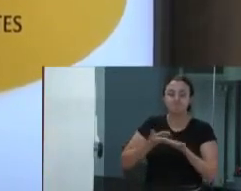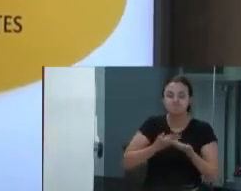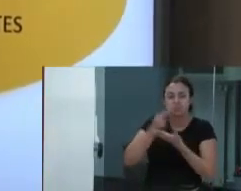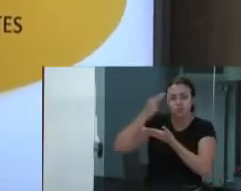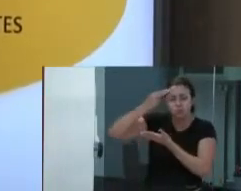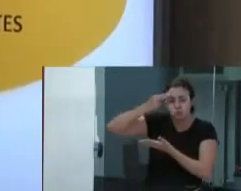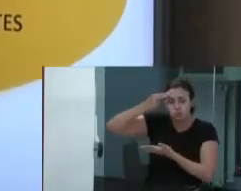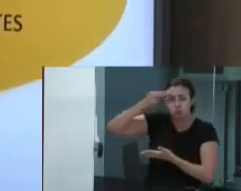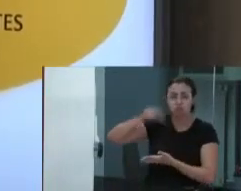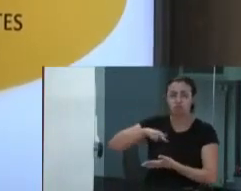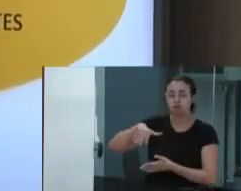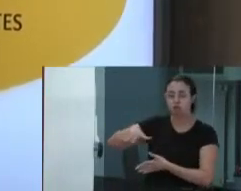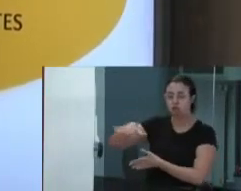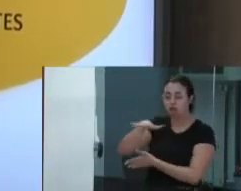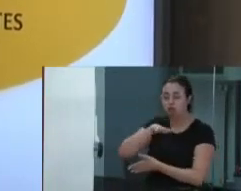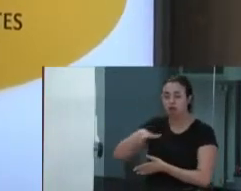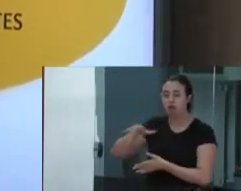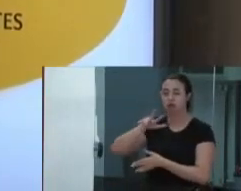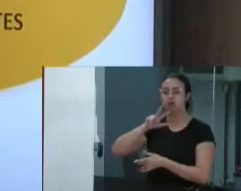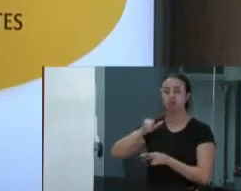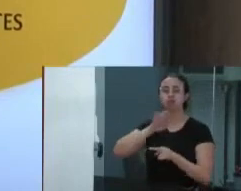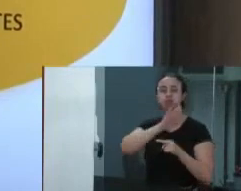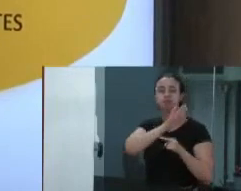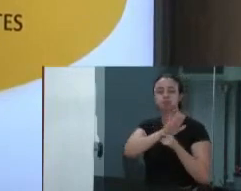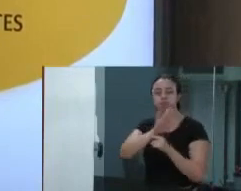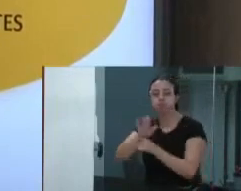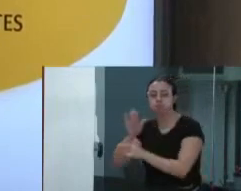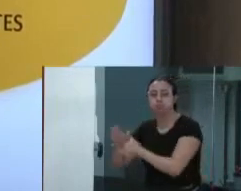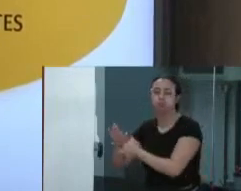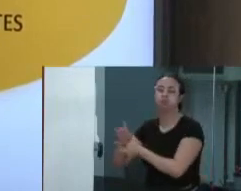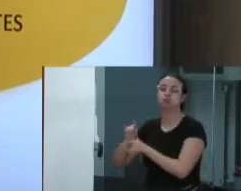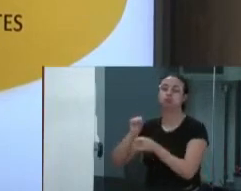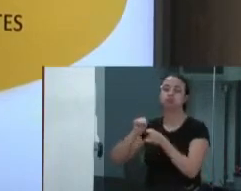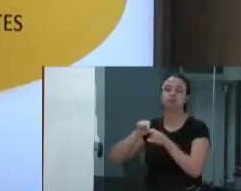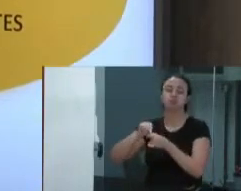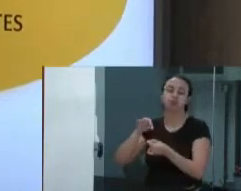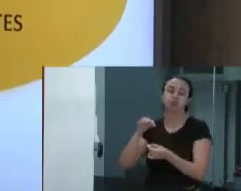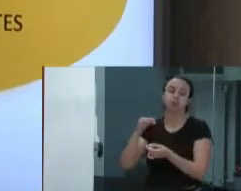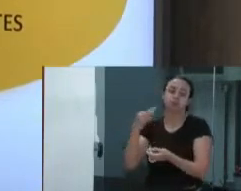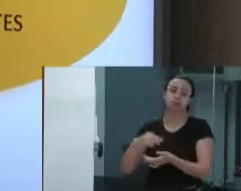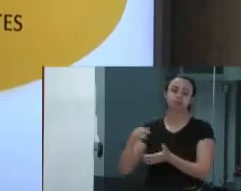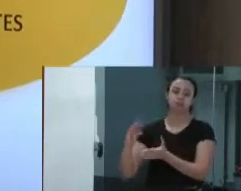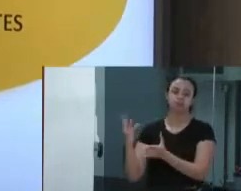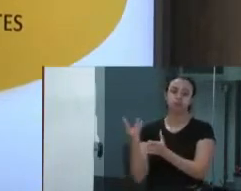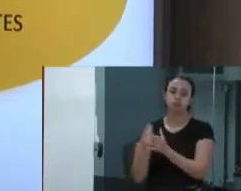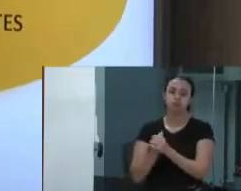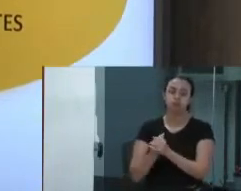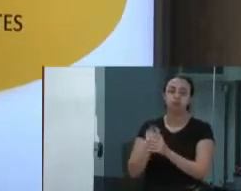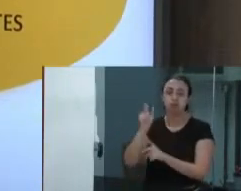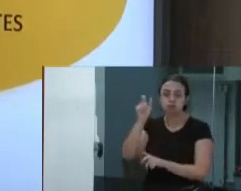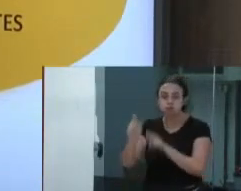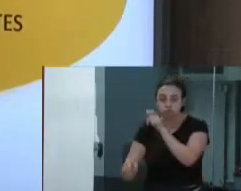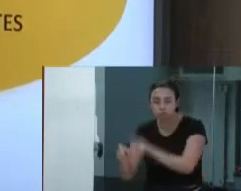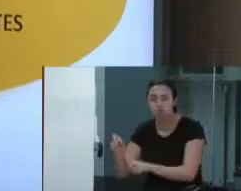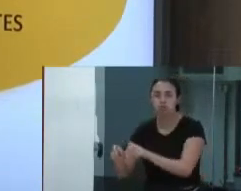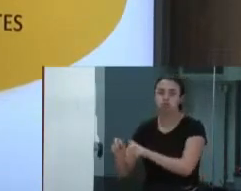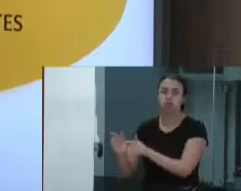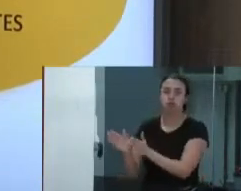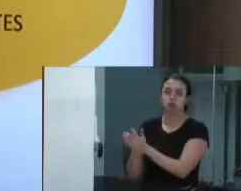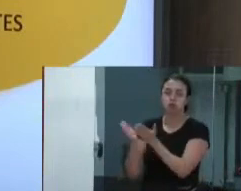setor que vai aí, fazer efetivamente a inclusão, né, das pessoas em situação de